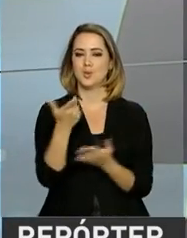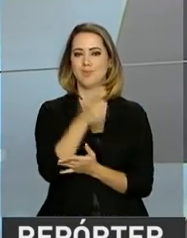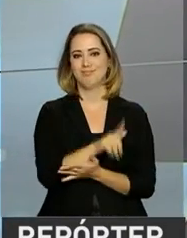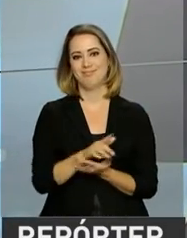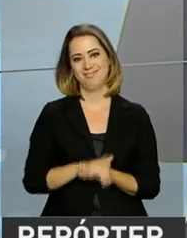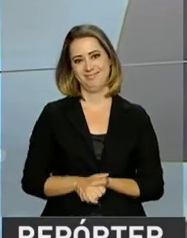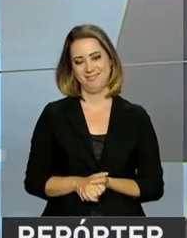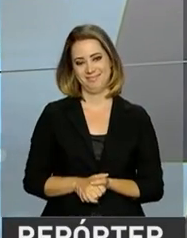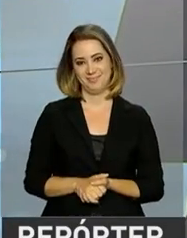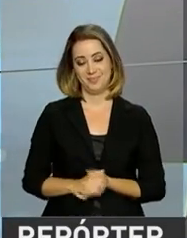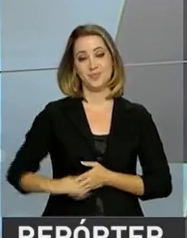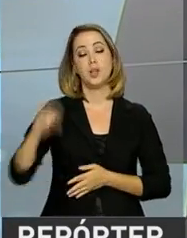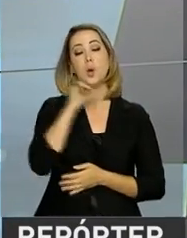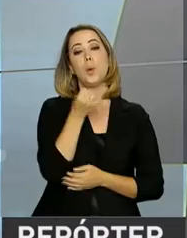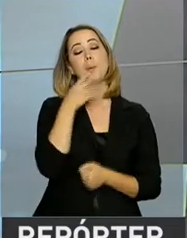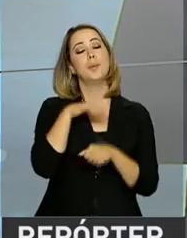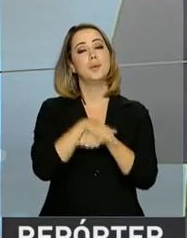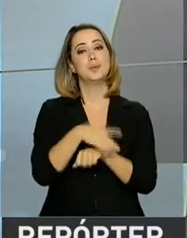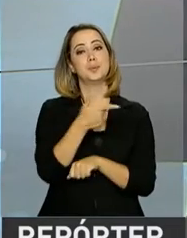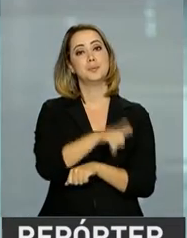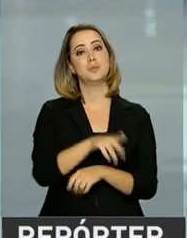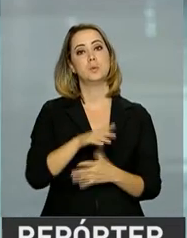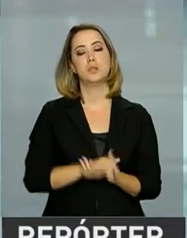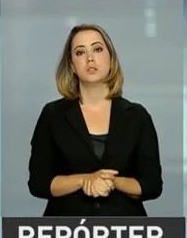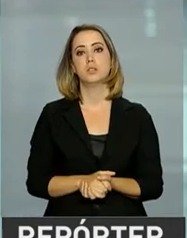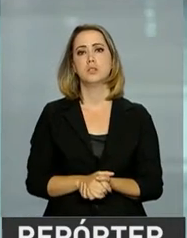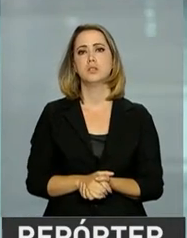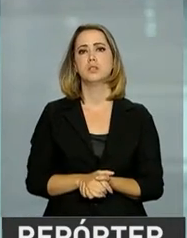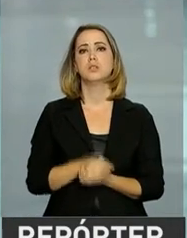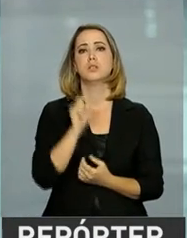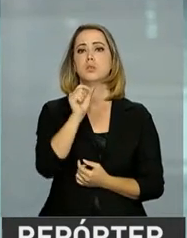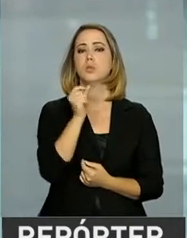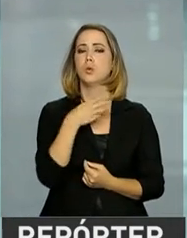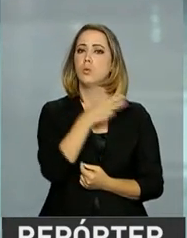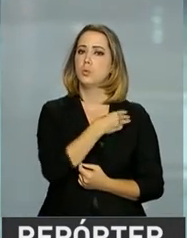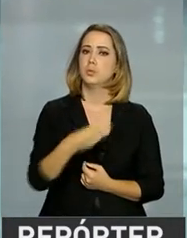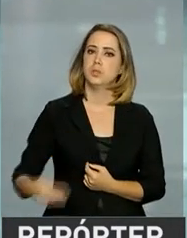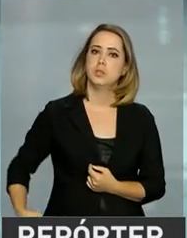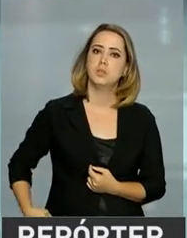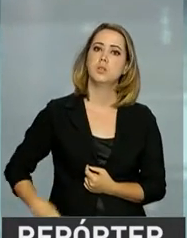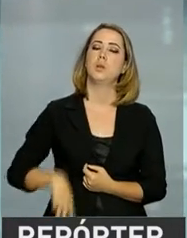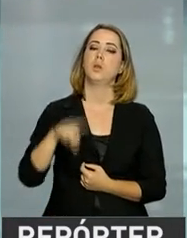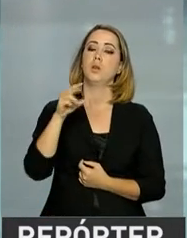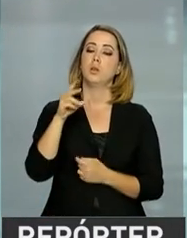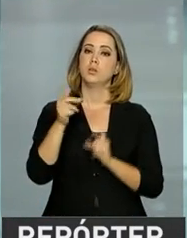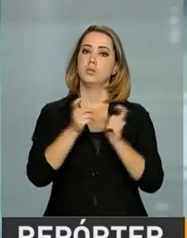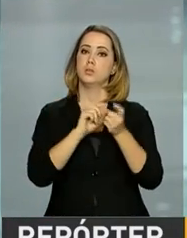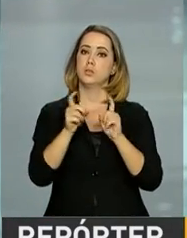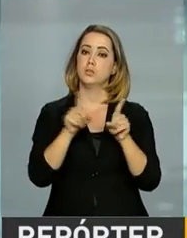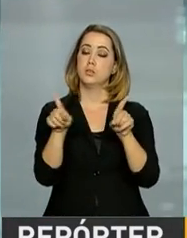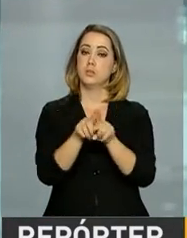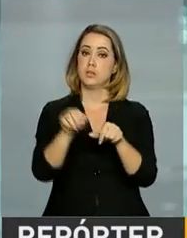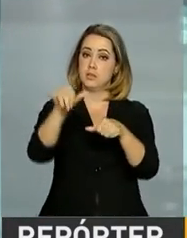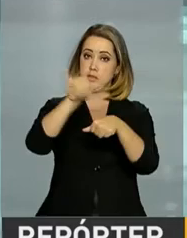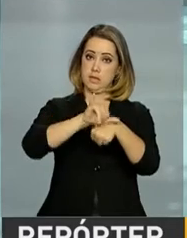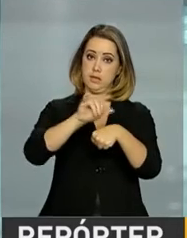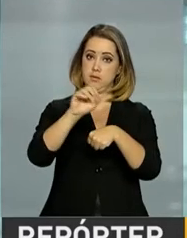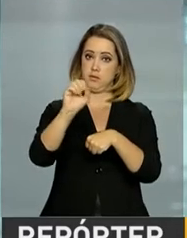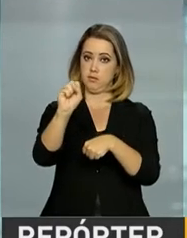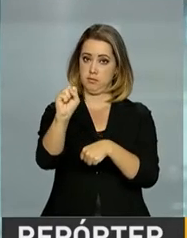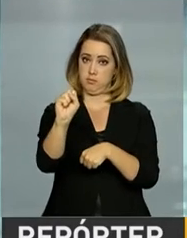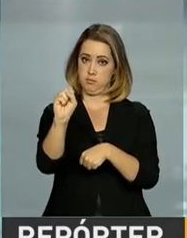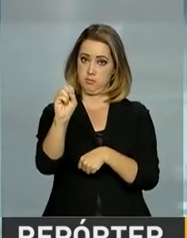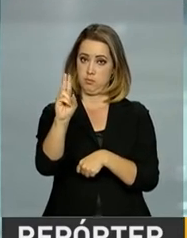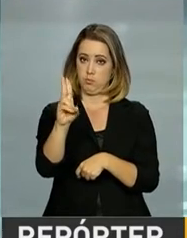o ala roberto boa noite olha o roberto ministro da fazenda henrique meirelles fique em davos na suíça até esta quarta feira